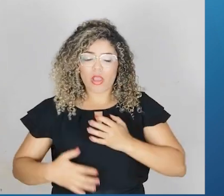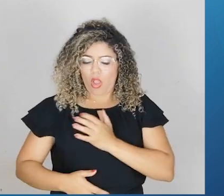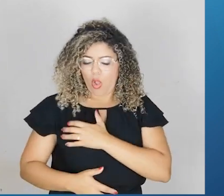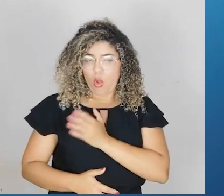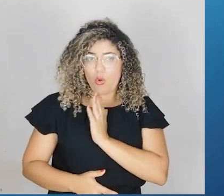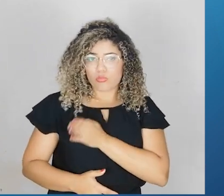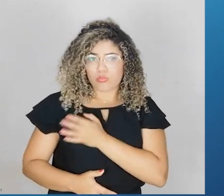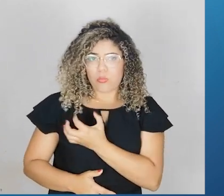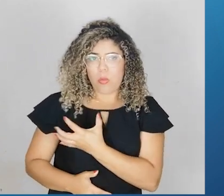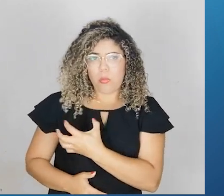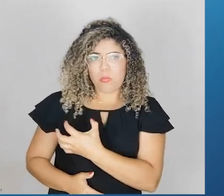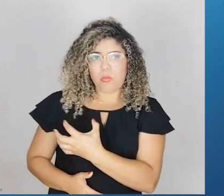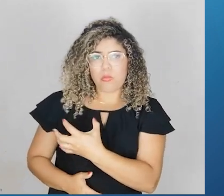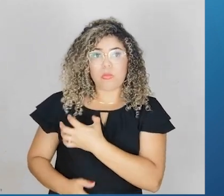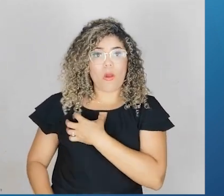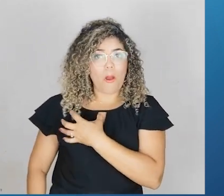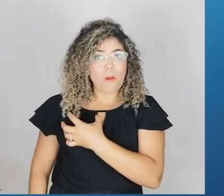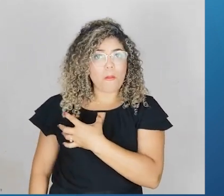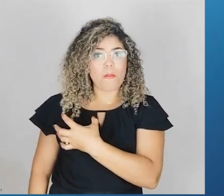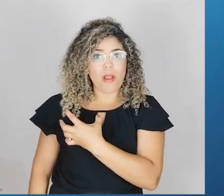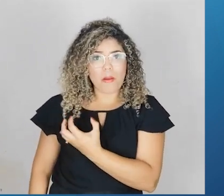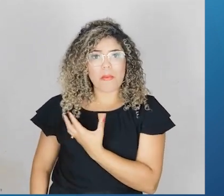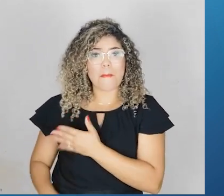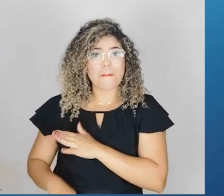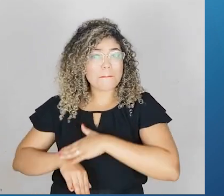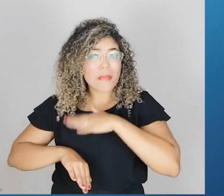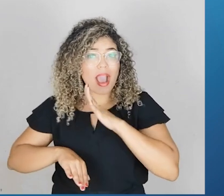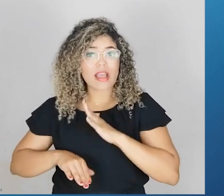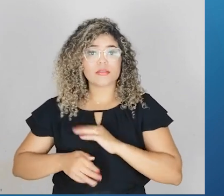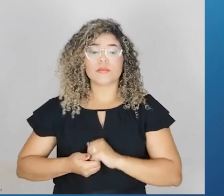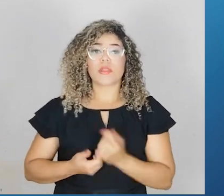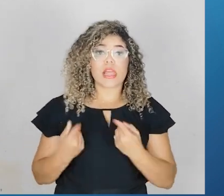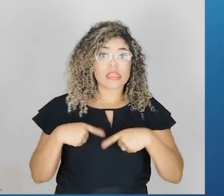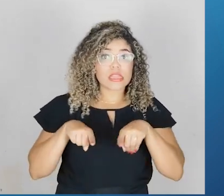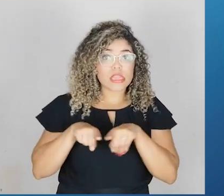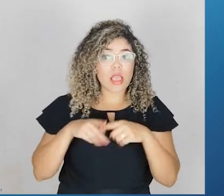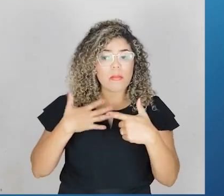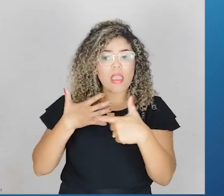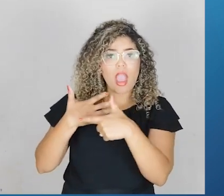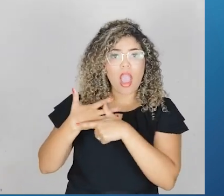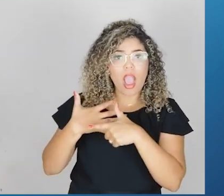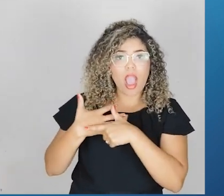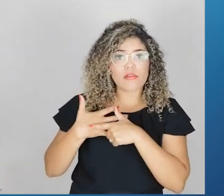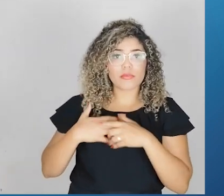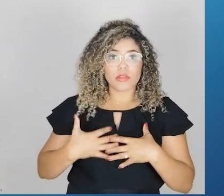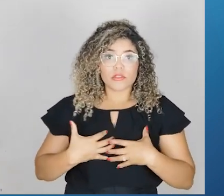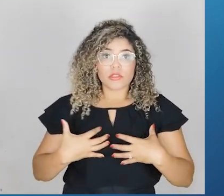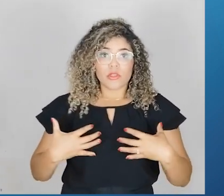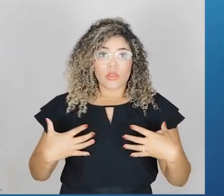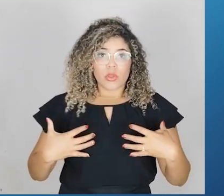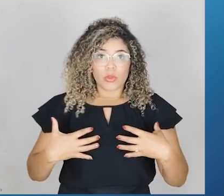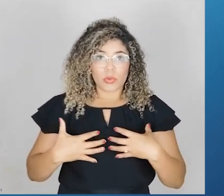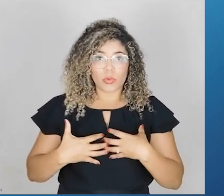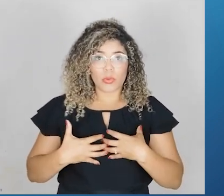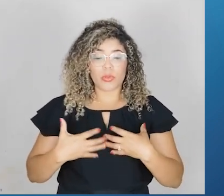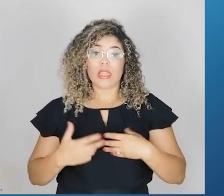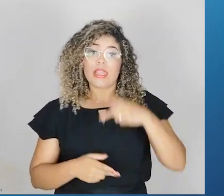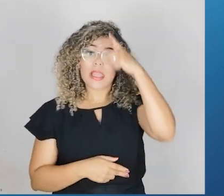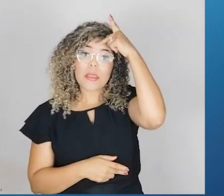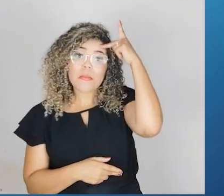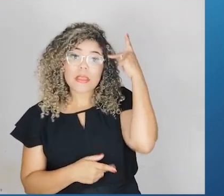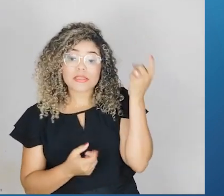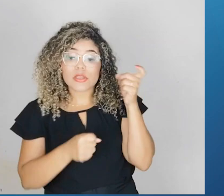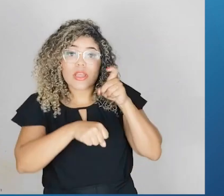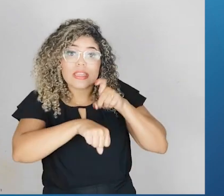cardíaca, batimento cardíaco. Estamos falando também em relação ao funcionamento do pulmão. Então nós temos pessoas que